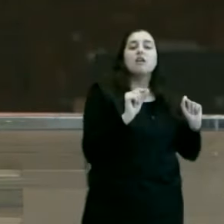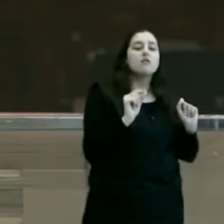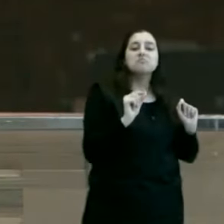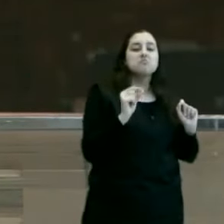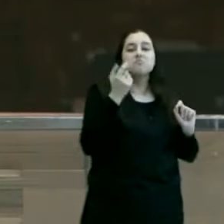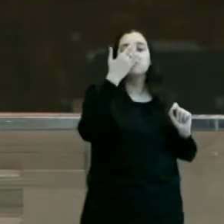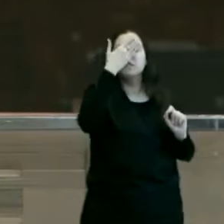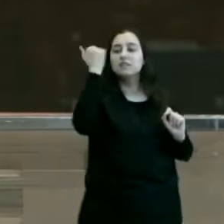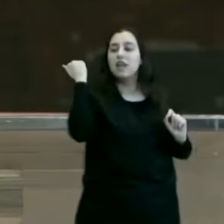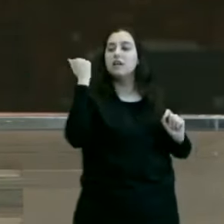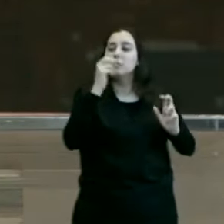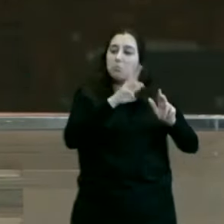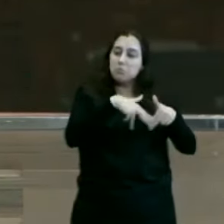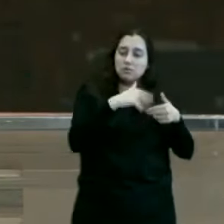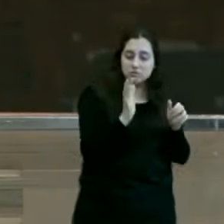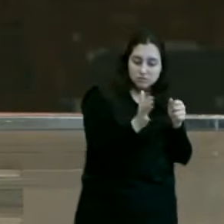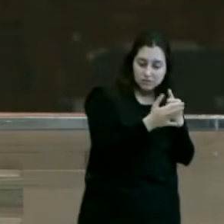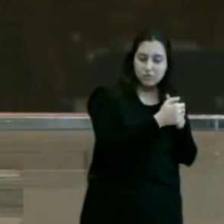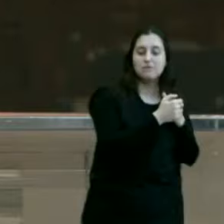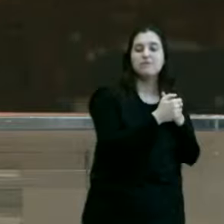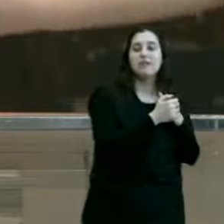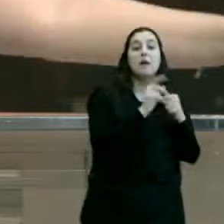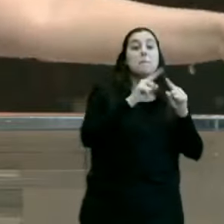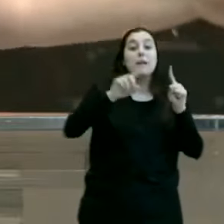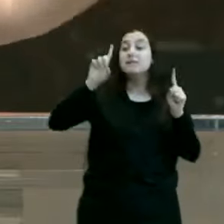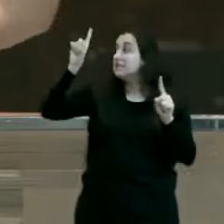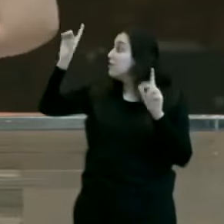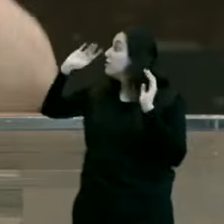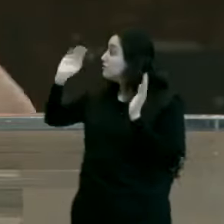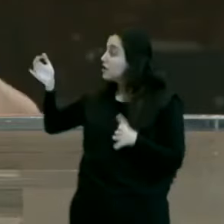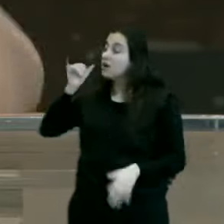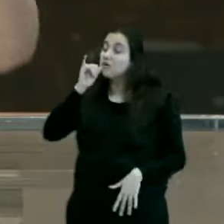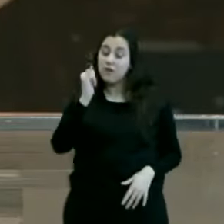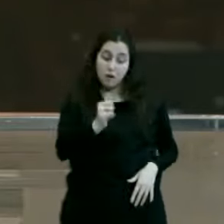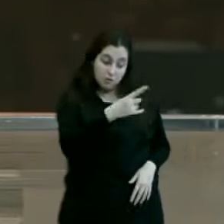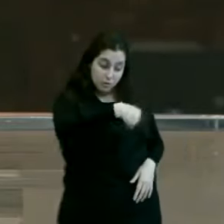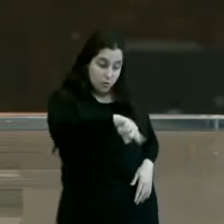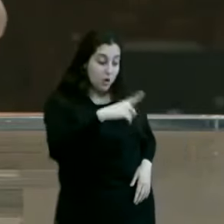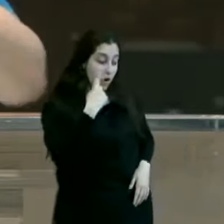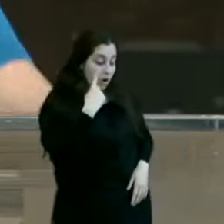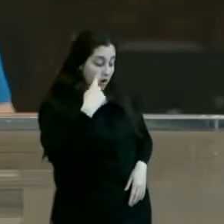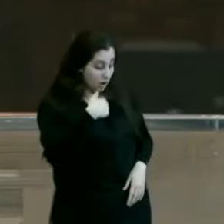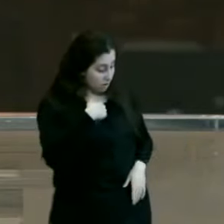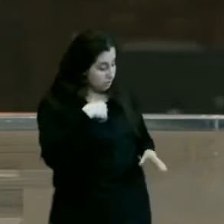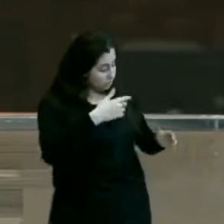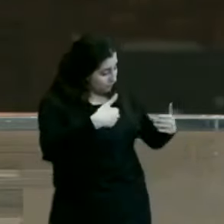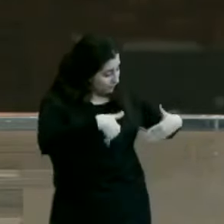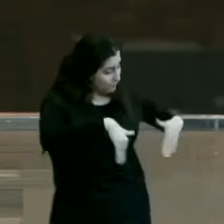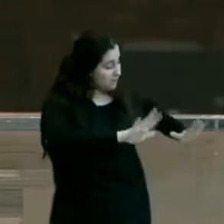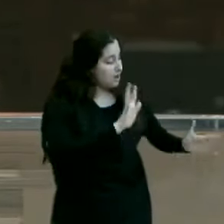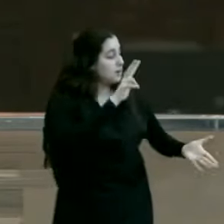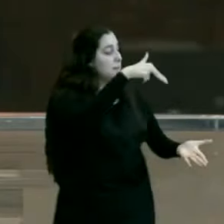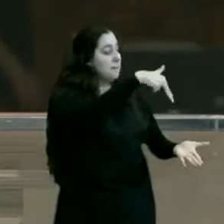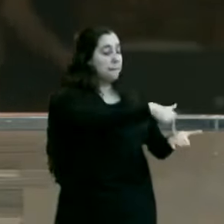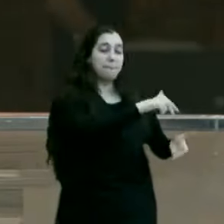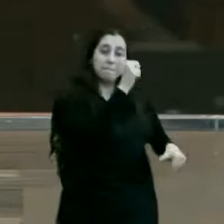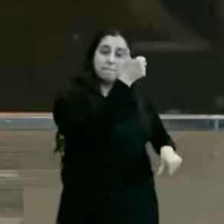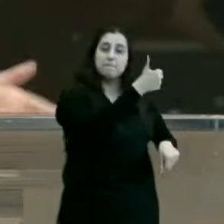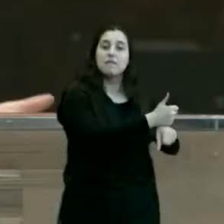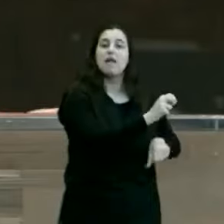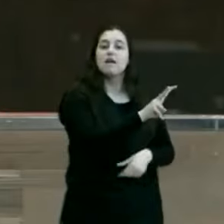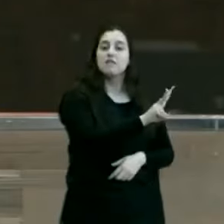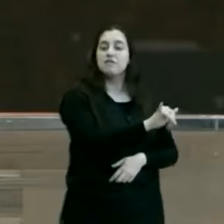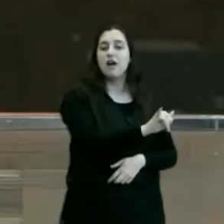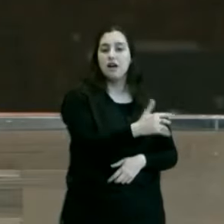a identidade do Deus vivo, que já tinha dito para eles: ei, eu estou levantando vocês para dominar. O